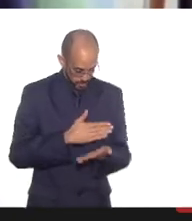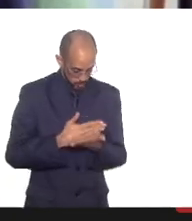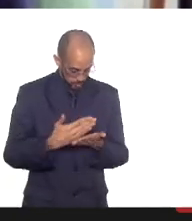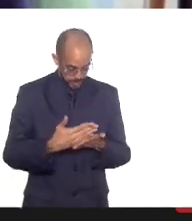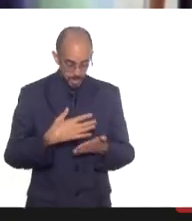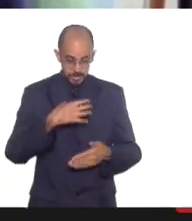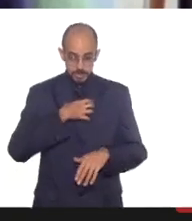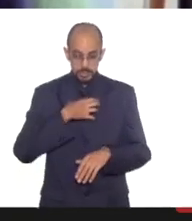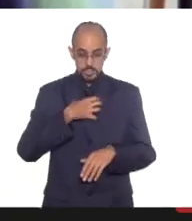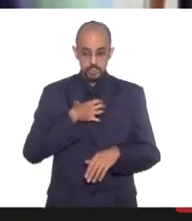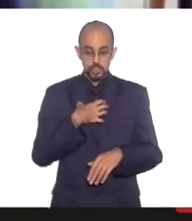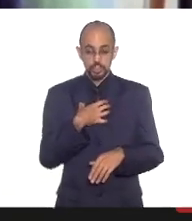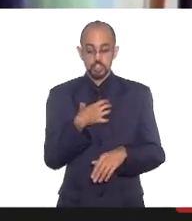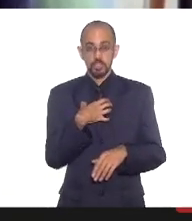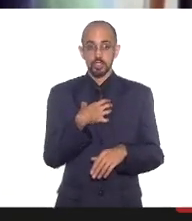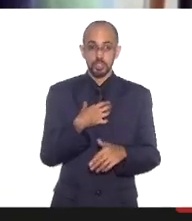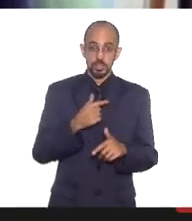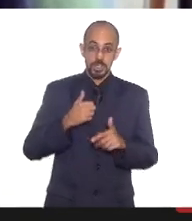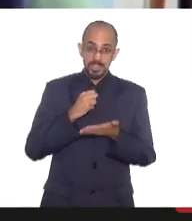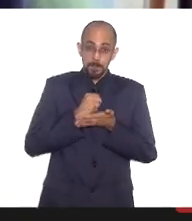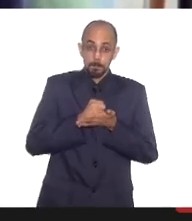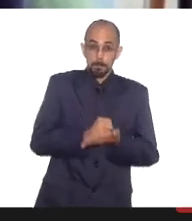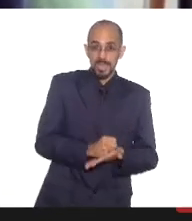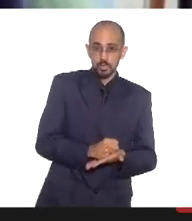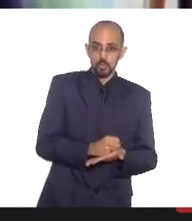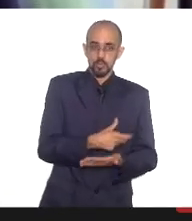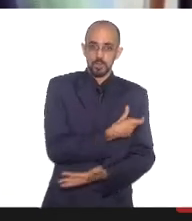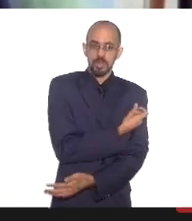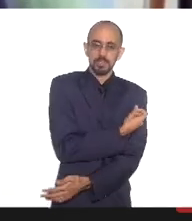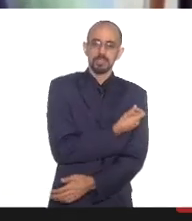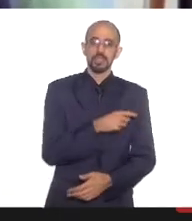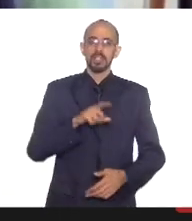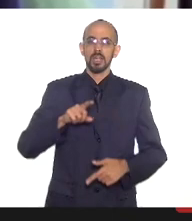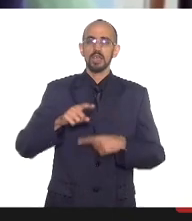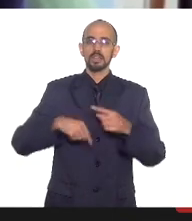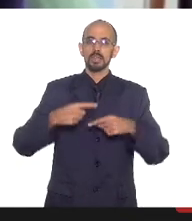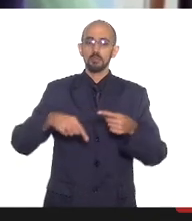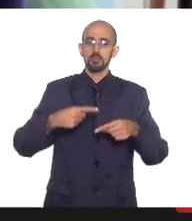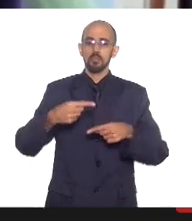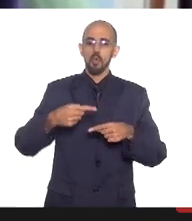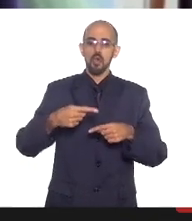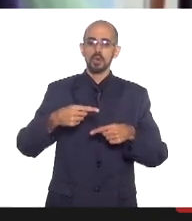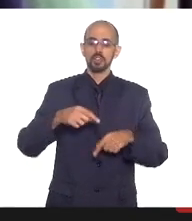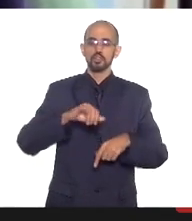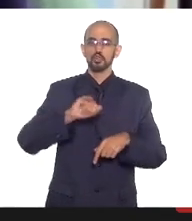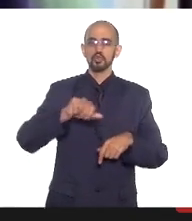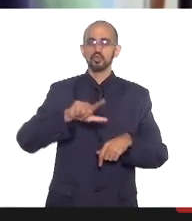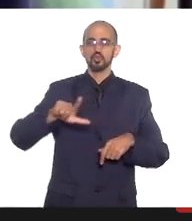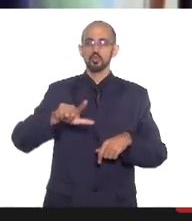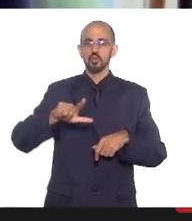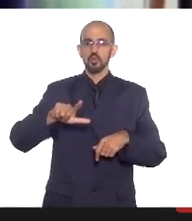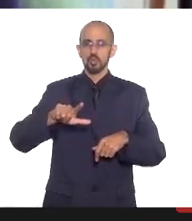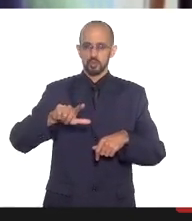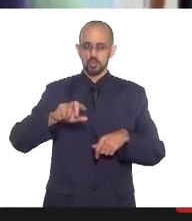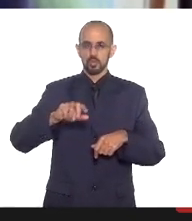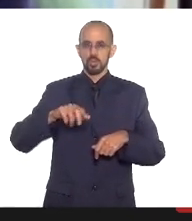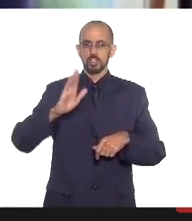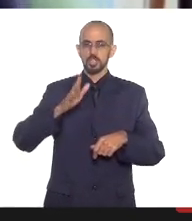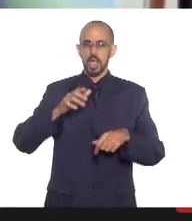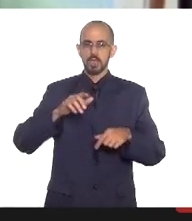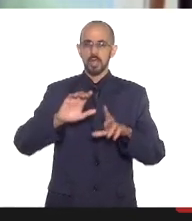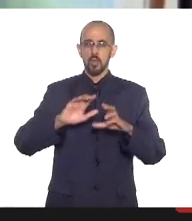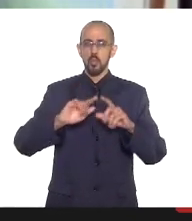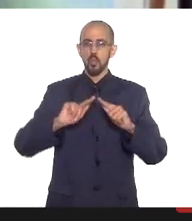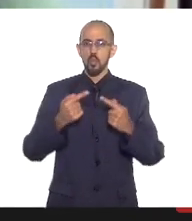peso dessa vacina só pra valer a partir do segundo semestre a gente vai ter o grupo de risco vacinar e esse que tem que ser feito